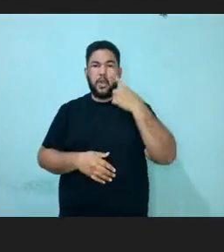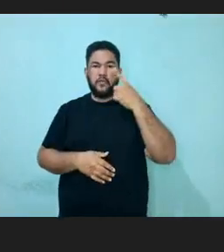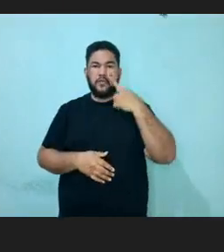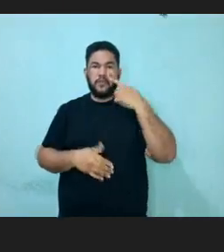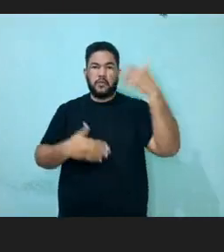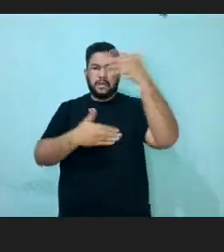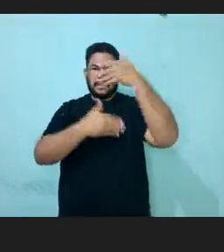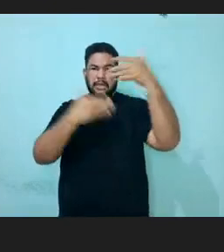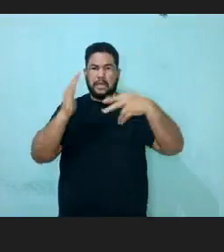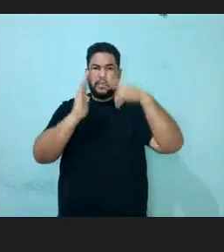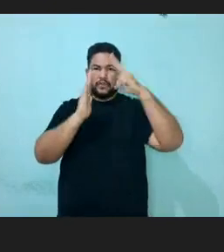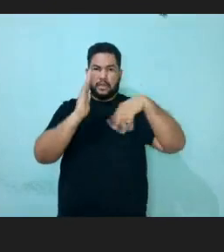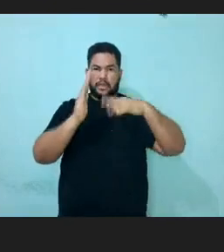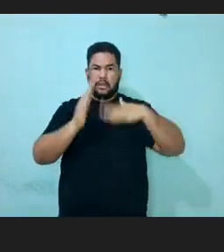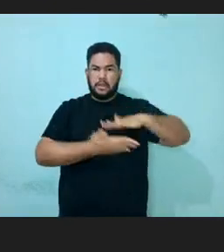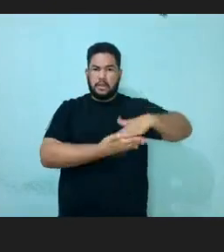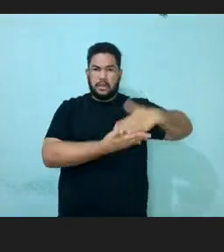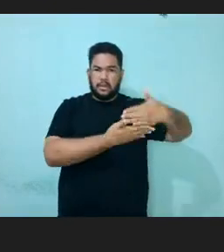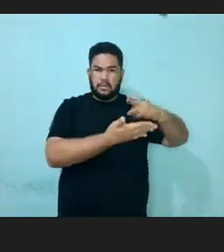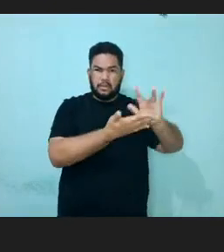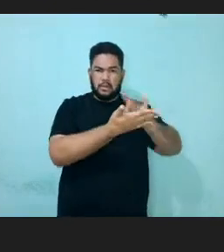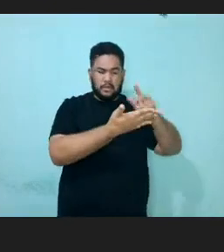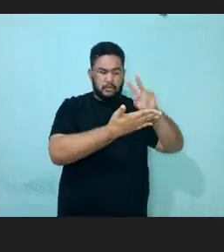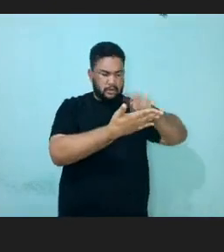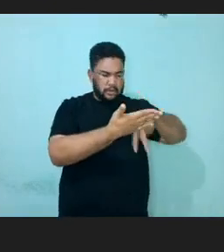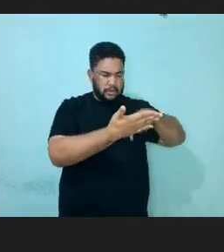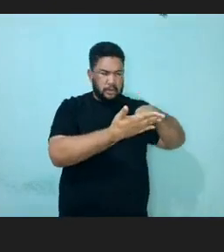meu tabletzinho.